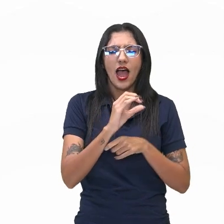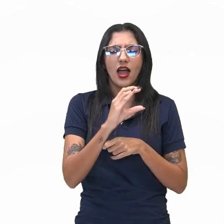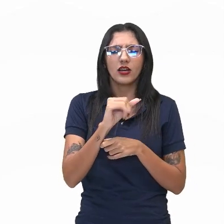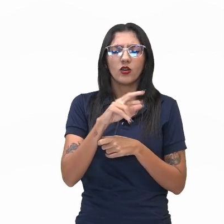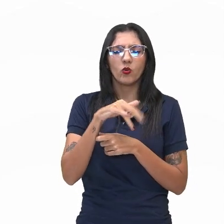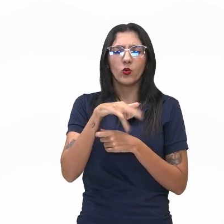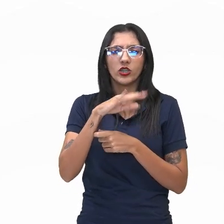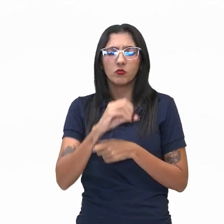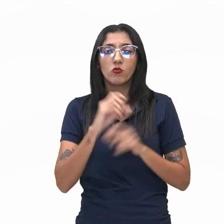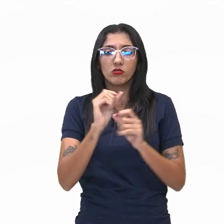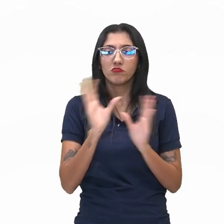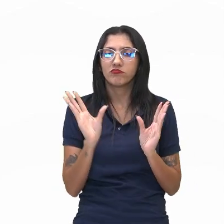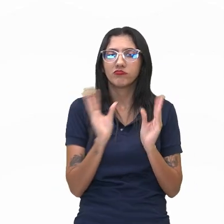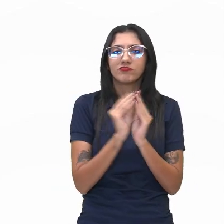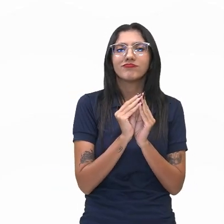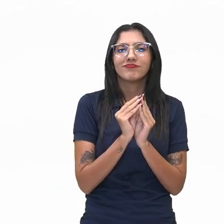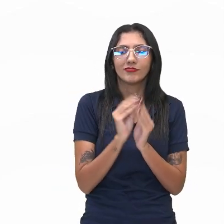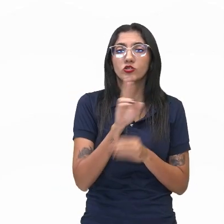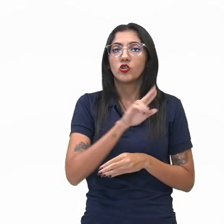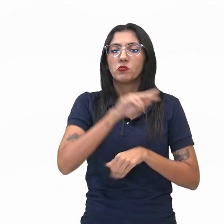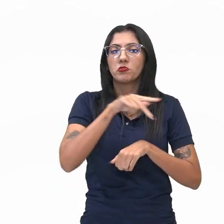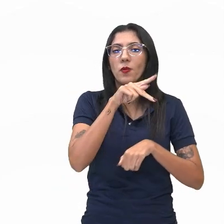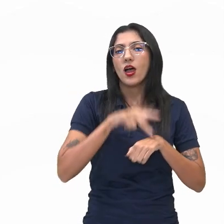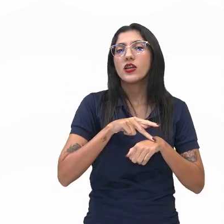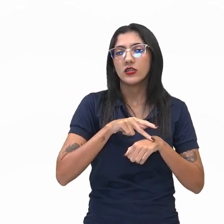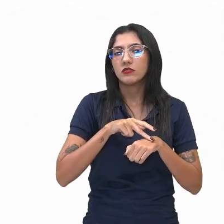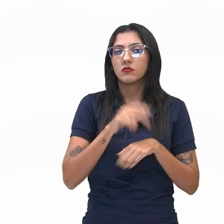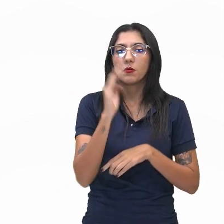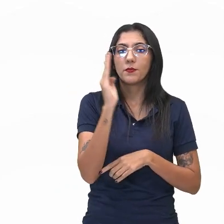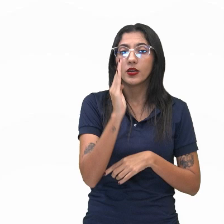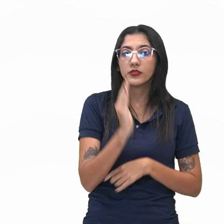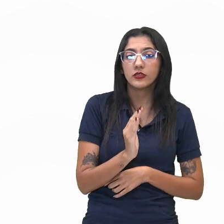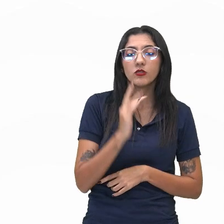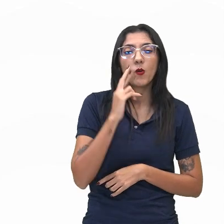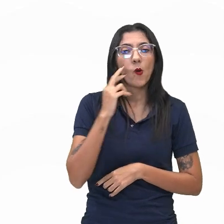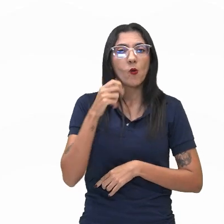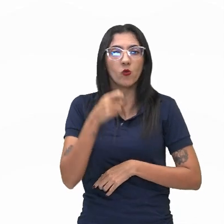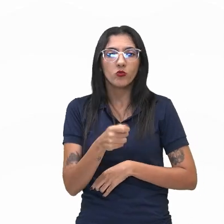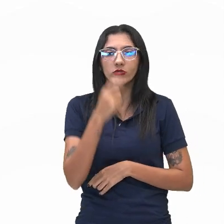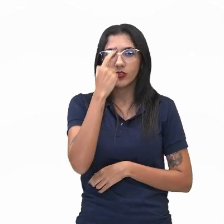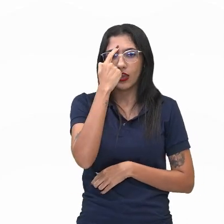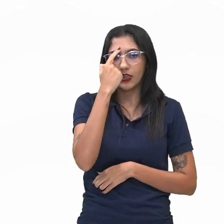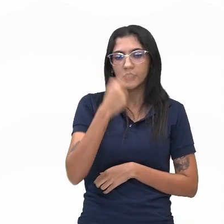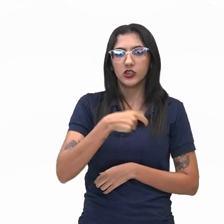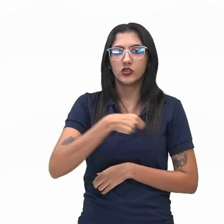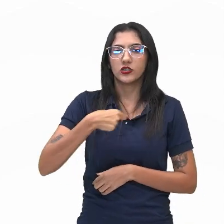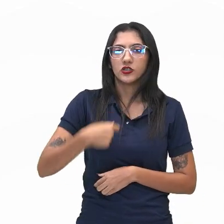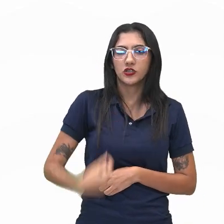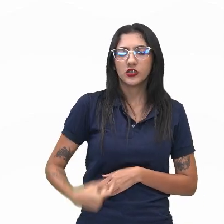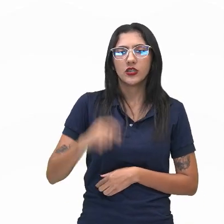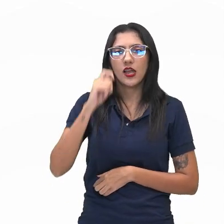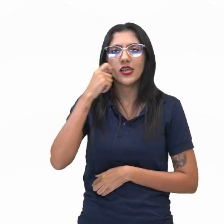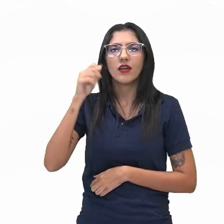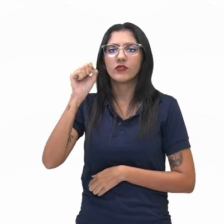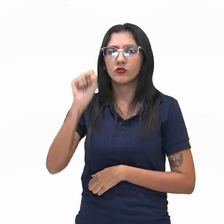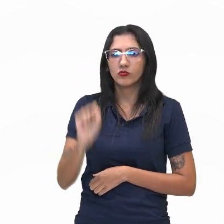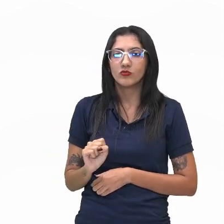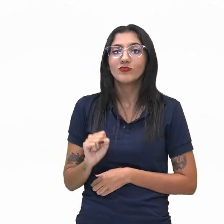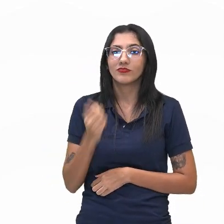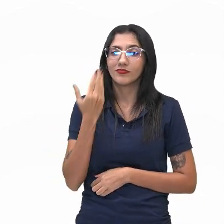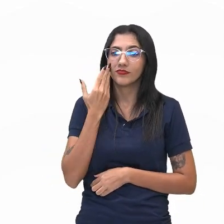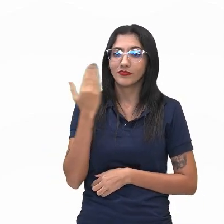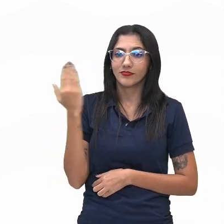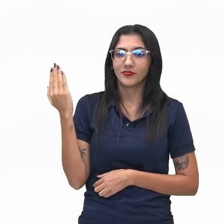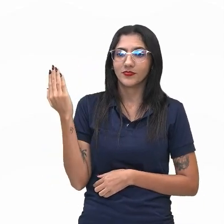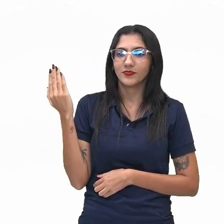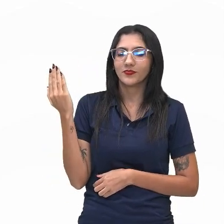para Brasil, Rússia, Índia, China e a África do Sul, como vocês observam aí na